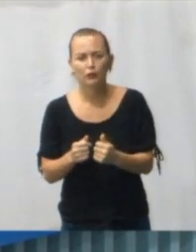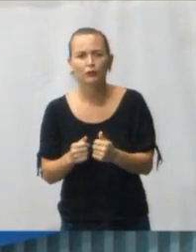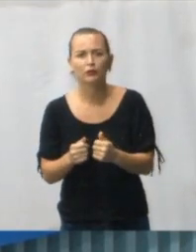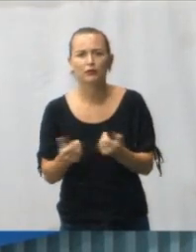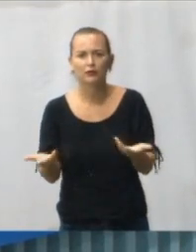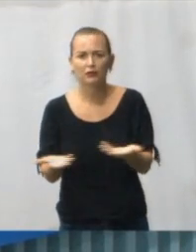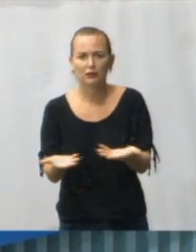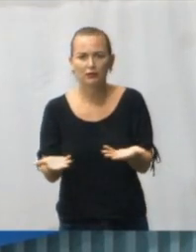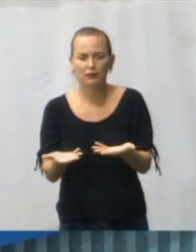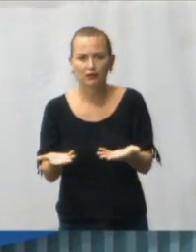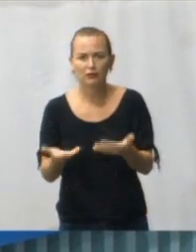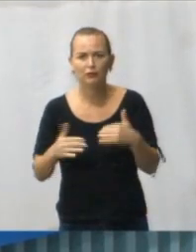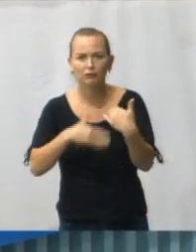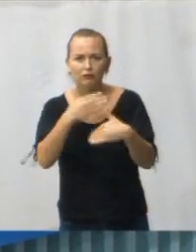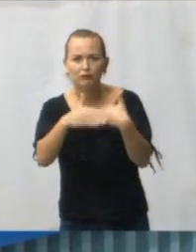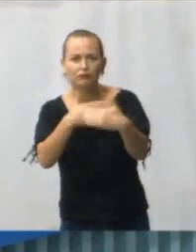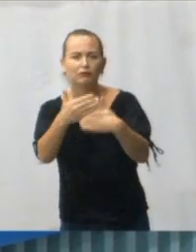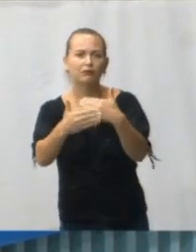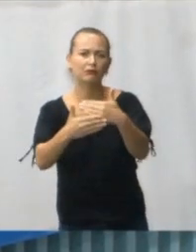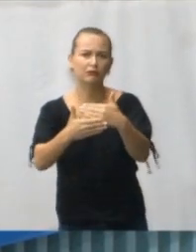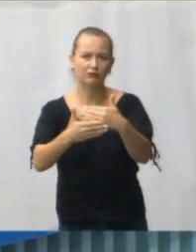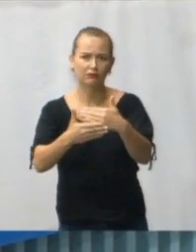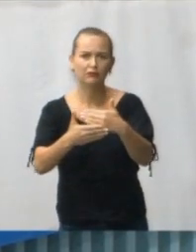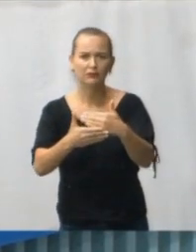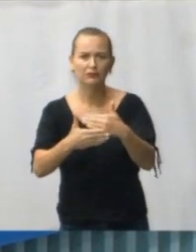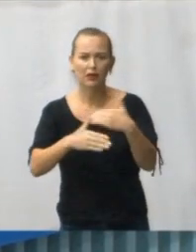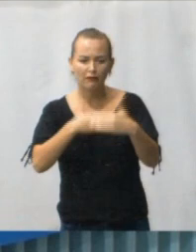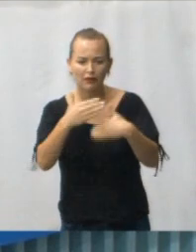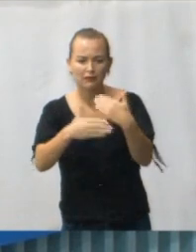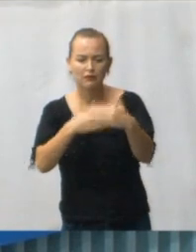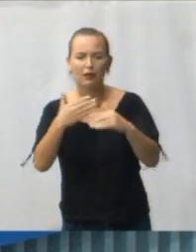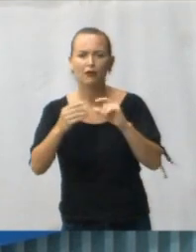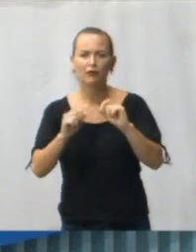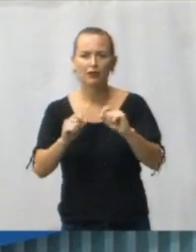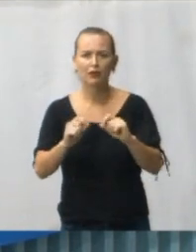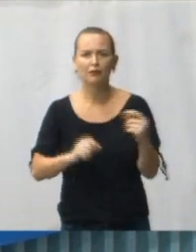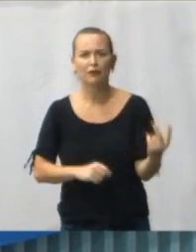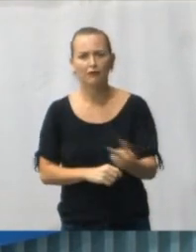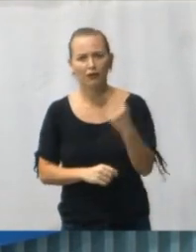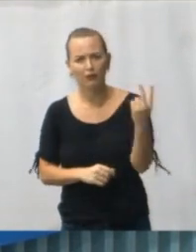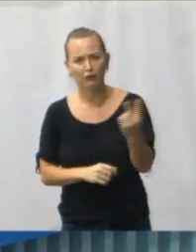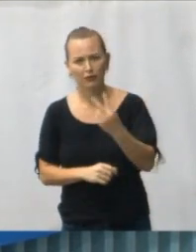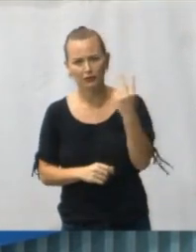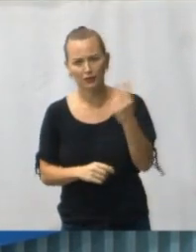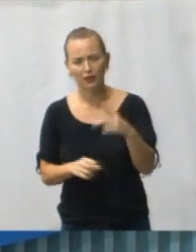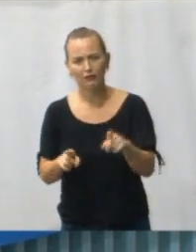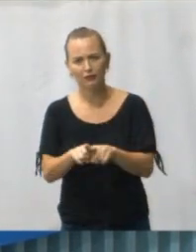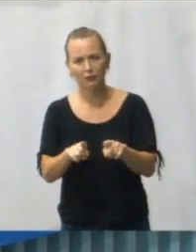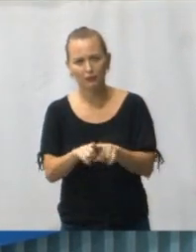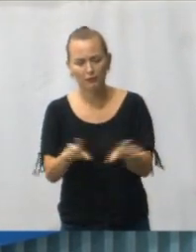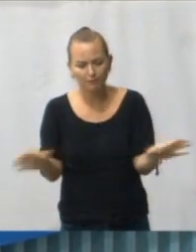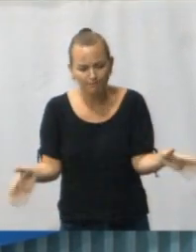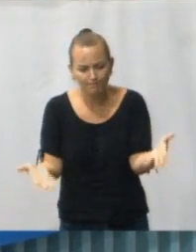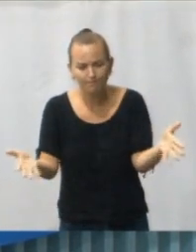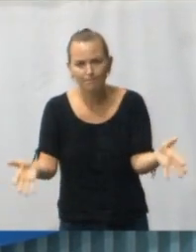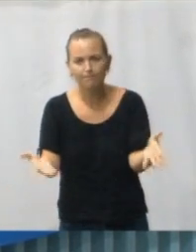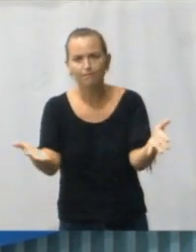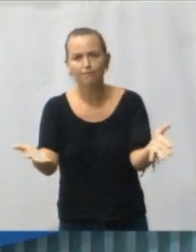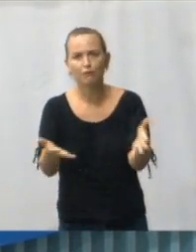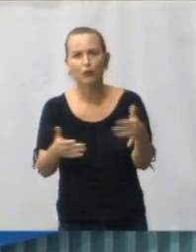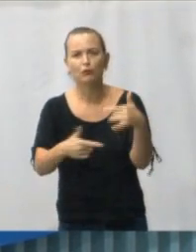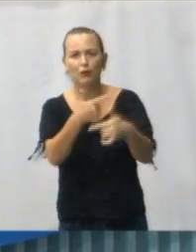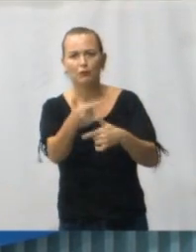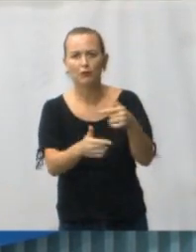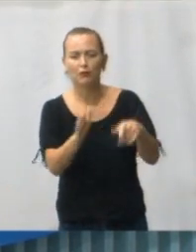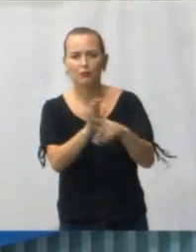avançarmos de fato naquilo que vocês precisam, que é a valorização e dignificação do trabalho, até mesmo porque hoje a Guarda de